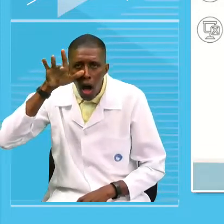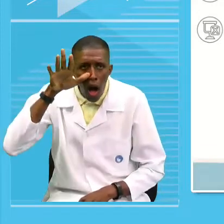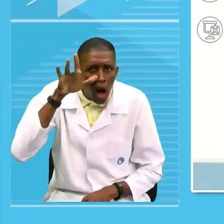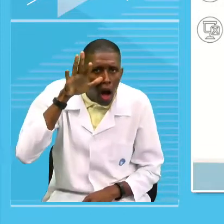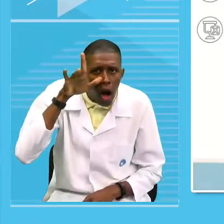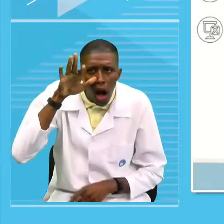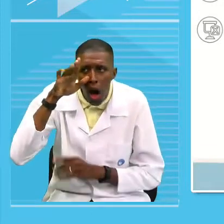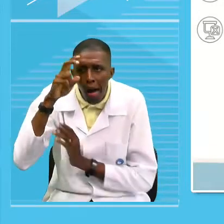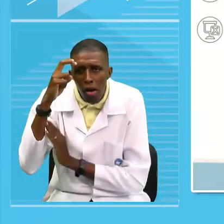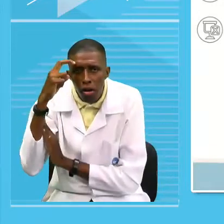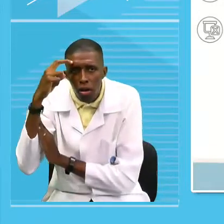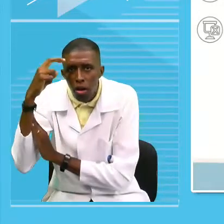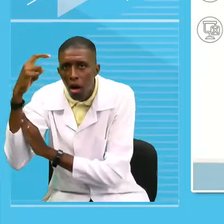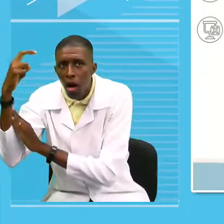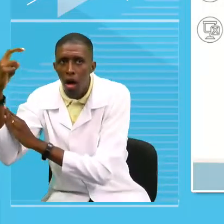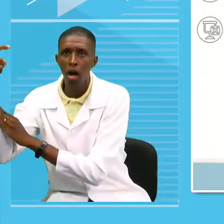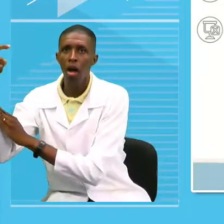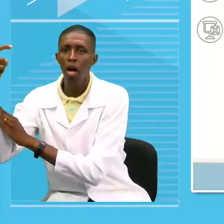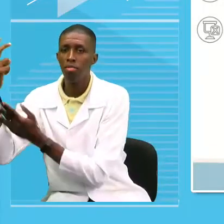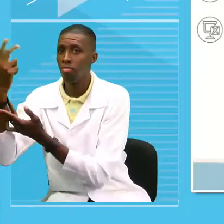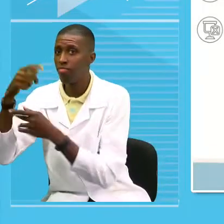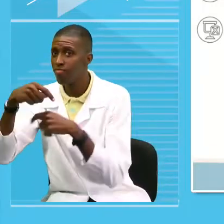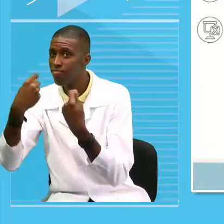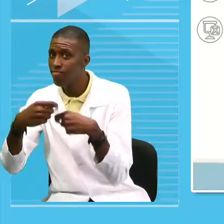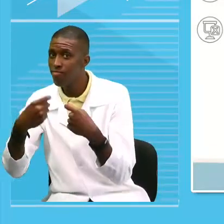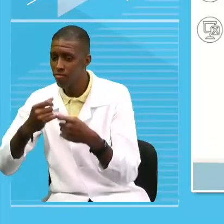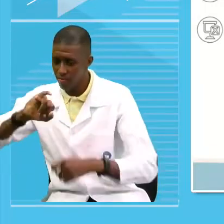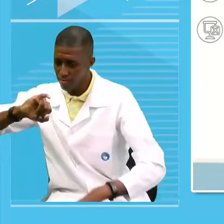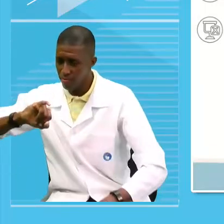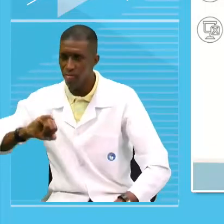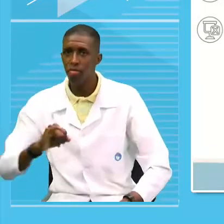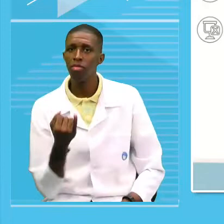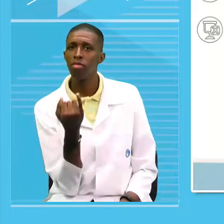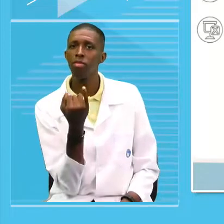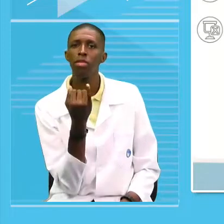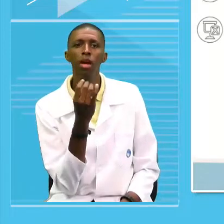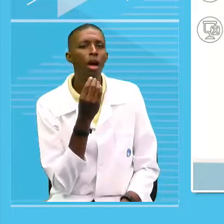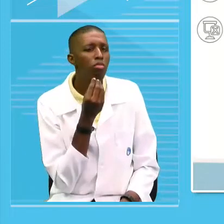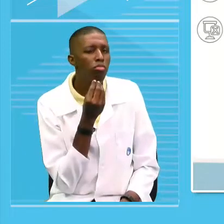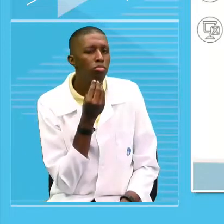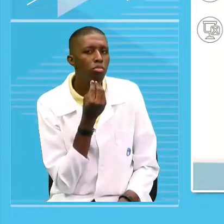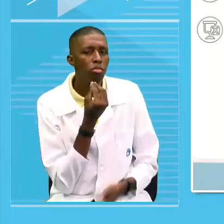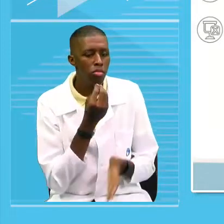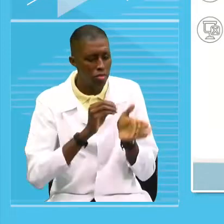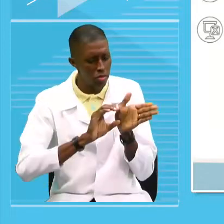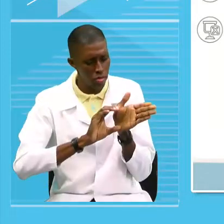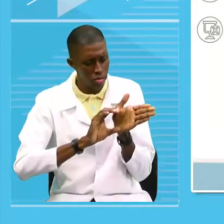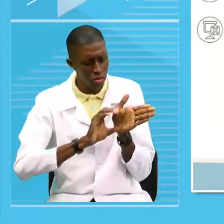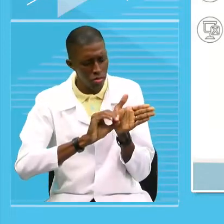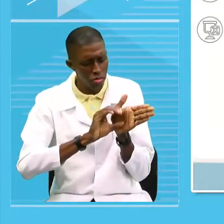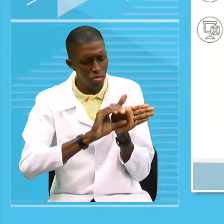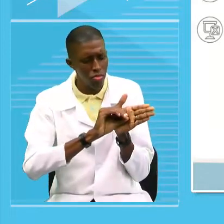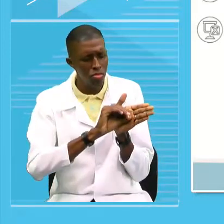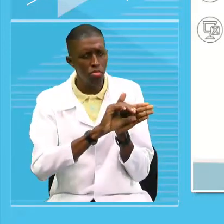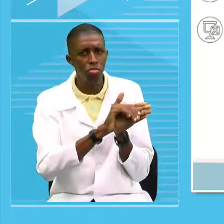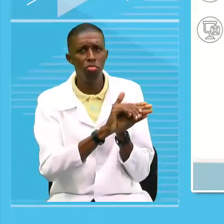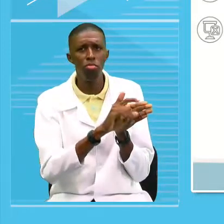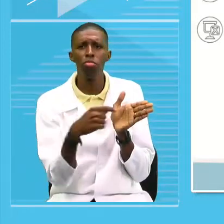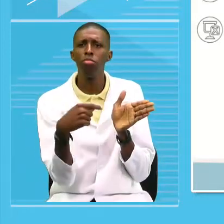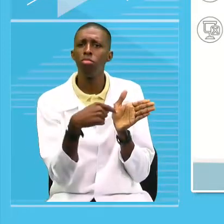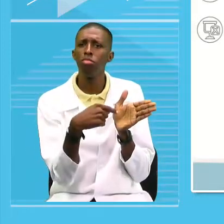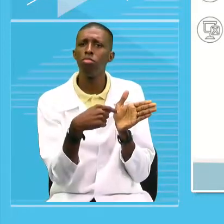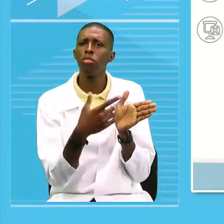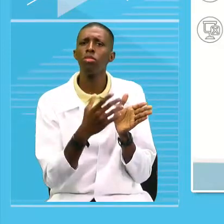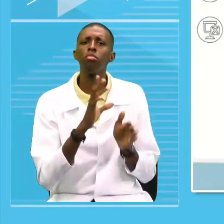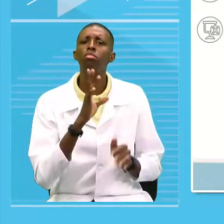tu é uma pessoa curiosa Será que tu sabe o que é o Google por exemplo porque gente olha é muito